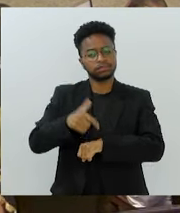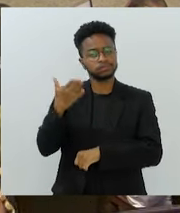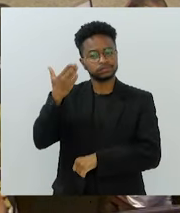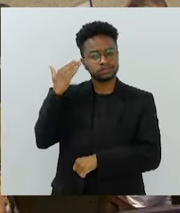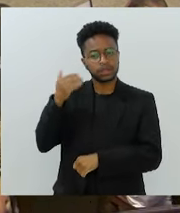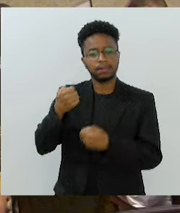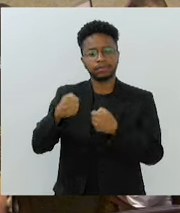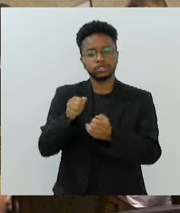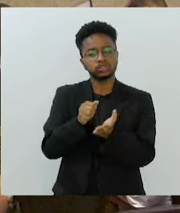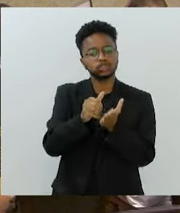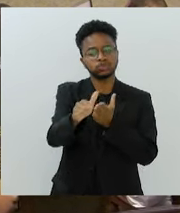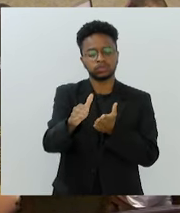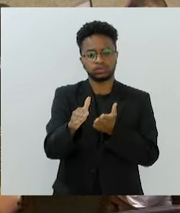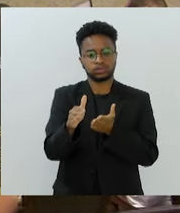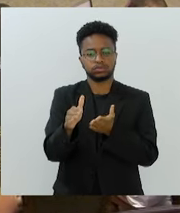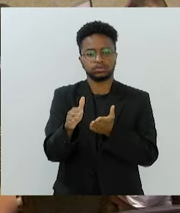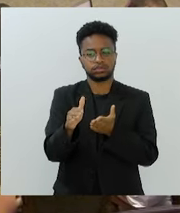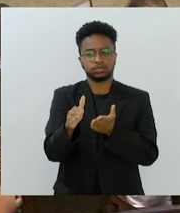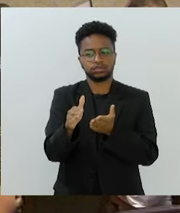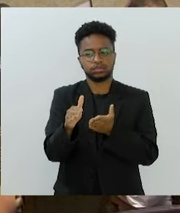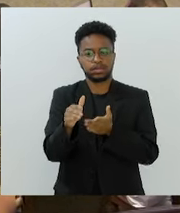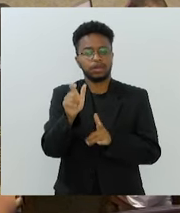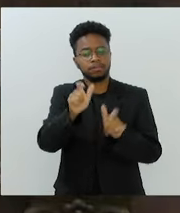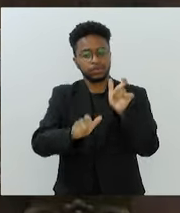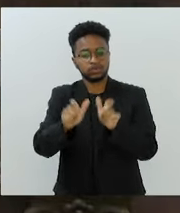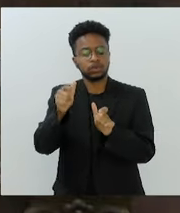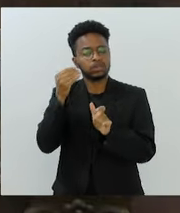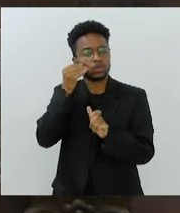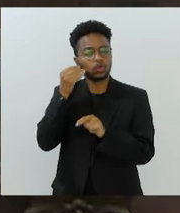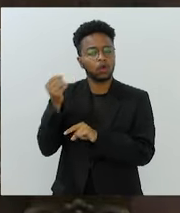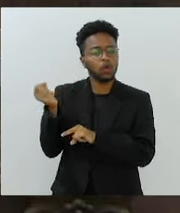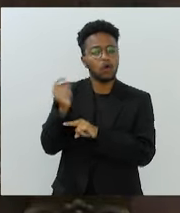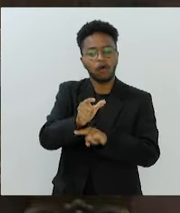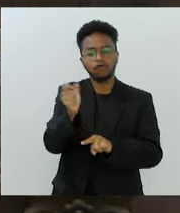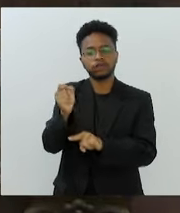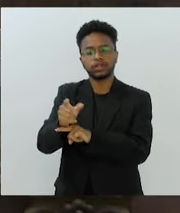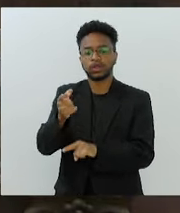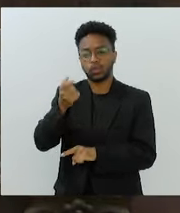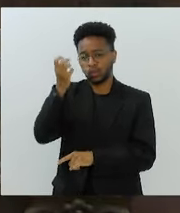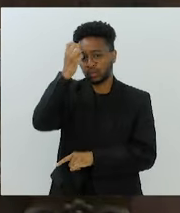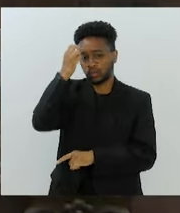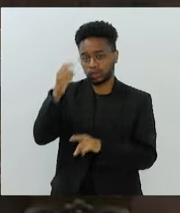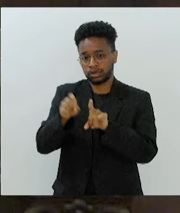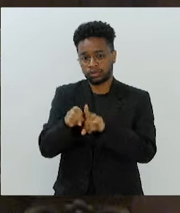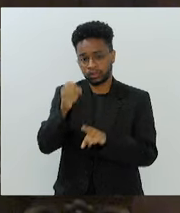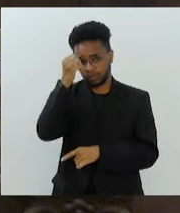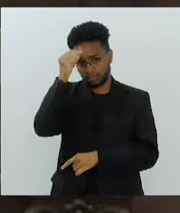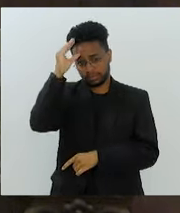forma gloriosa quem foi lá ofender a cultura e o conhecimento.